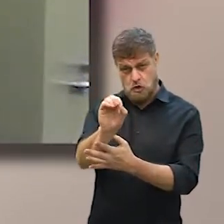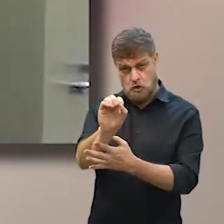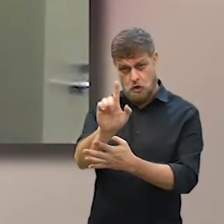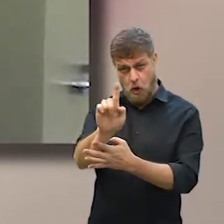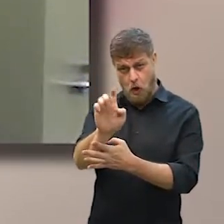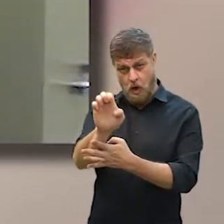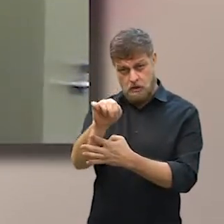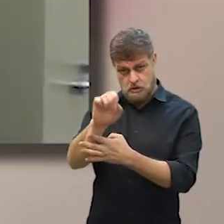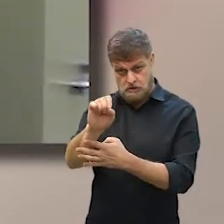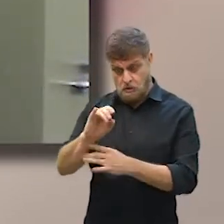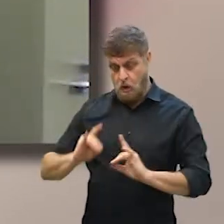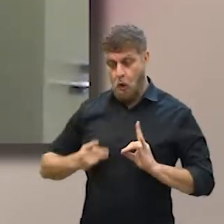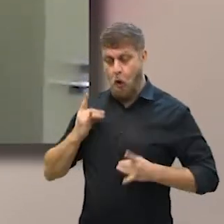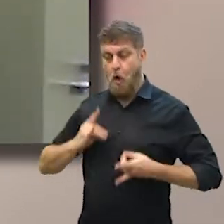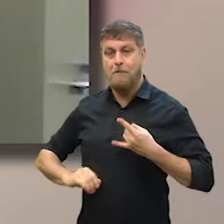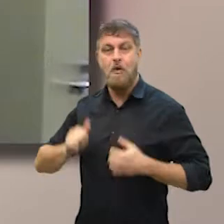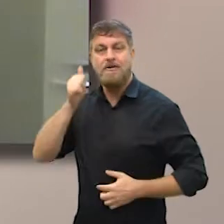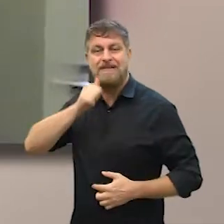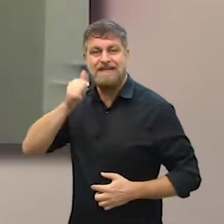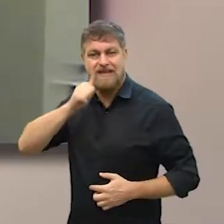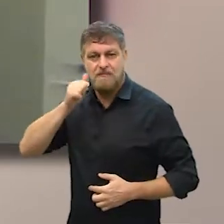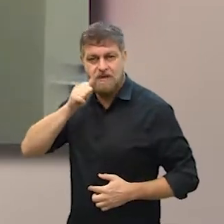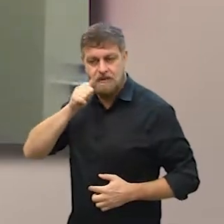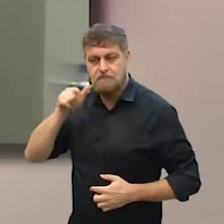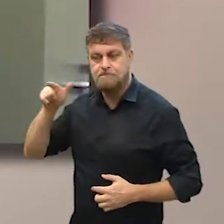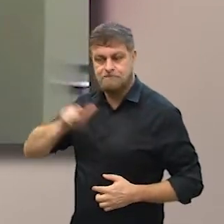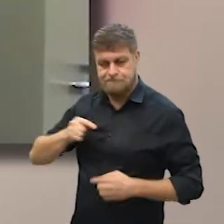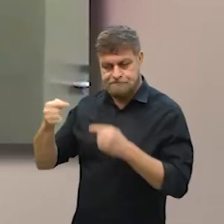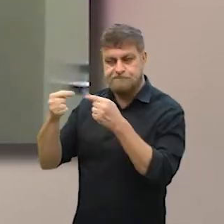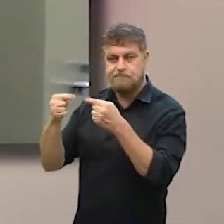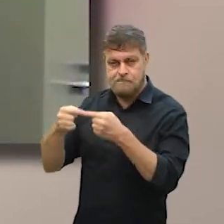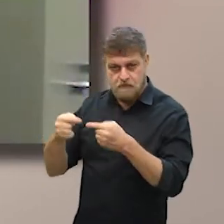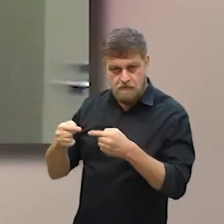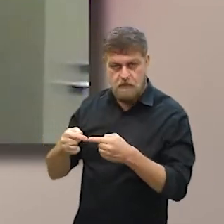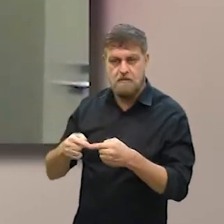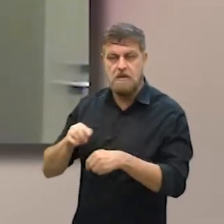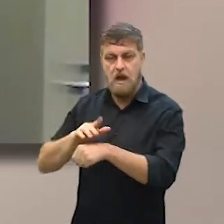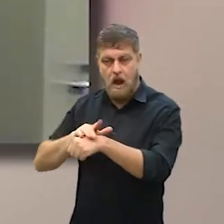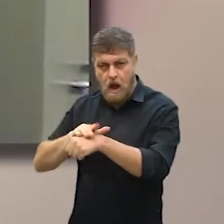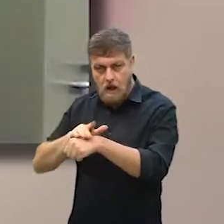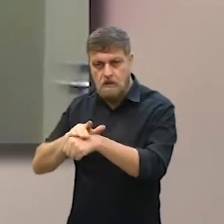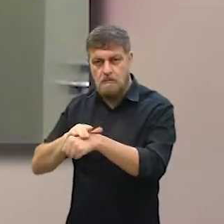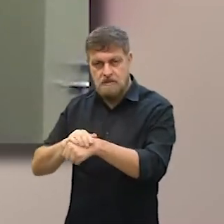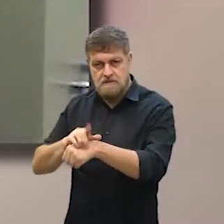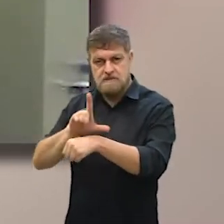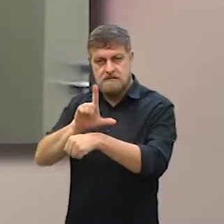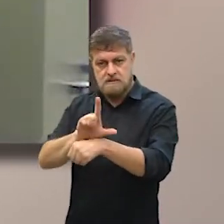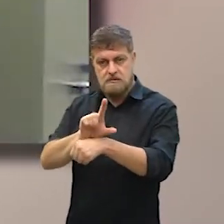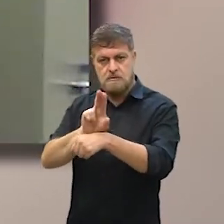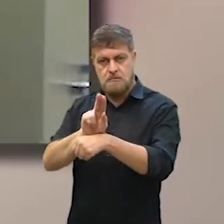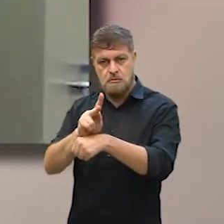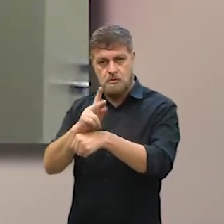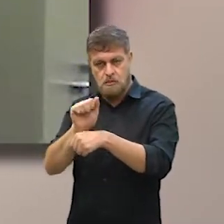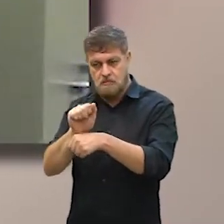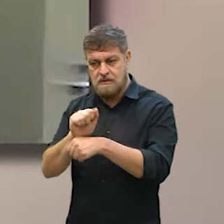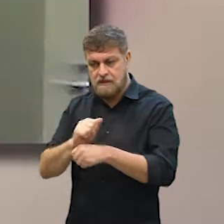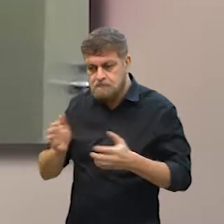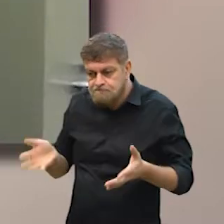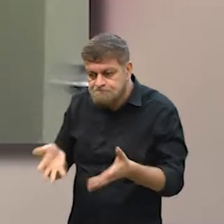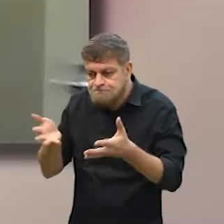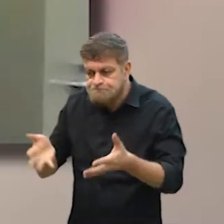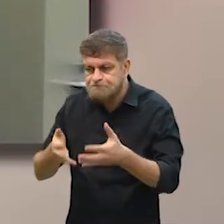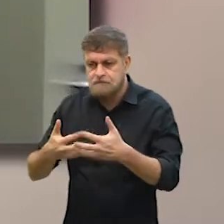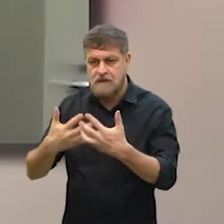quantidade gente mente dos homens é um dos fatores que está envolvido na patogenia Zulu a ligação